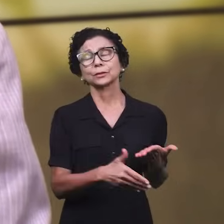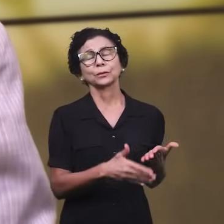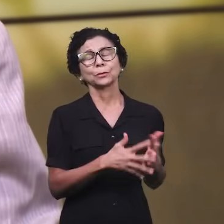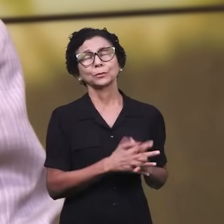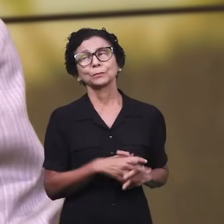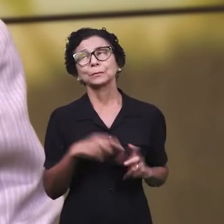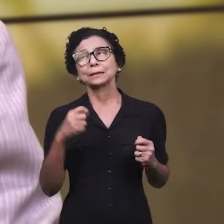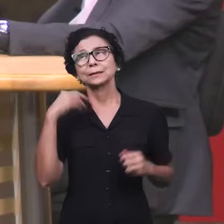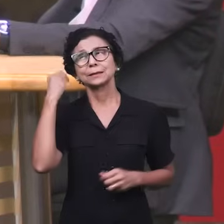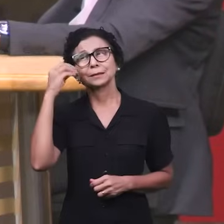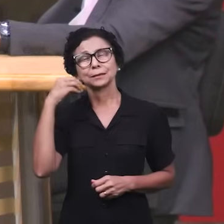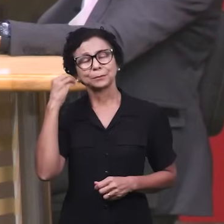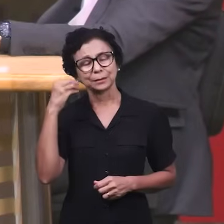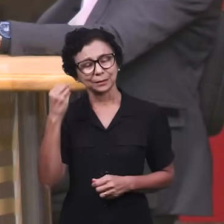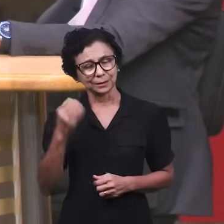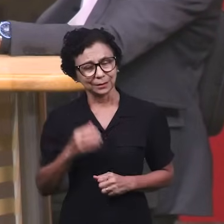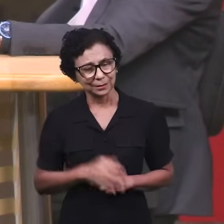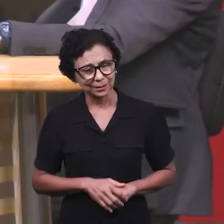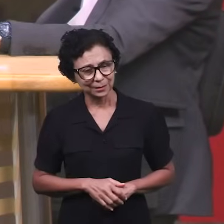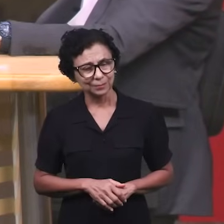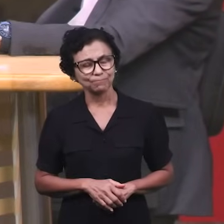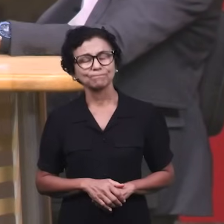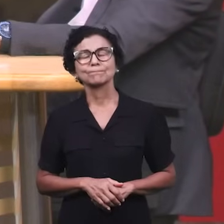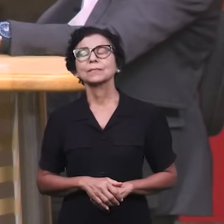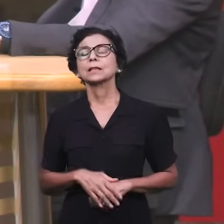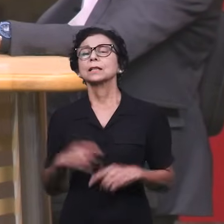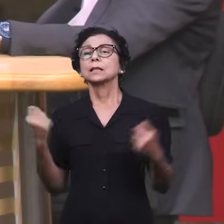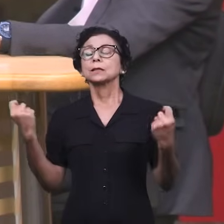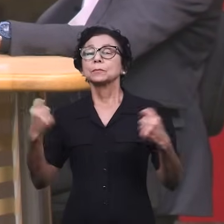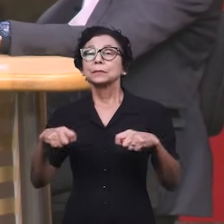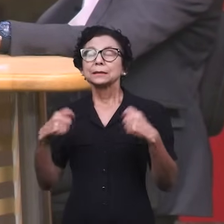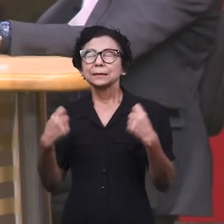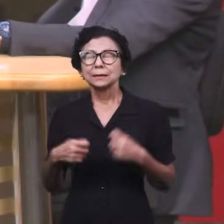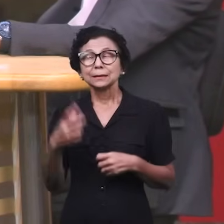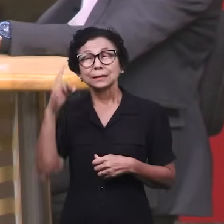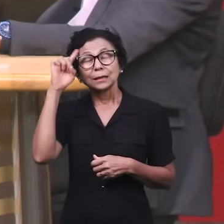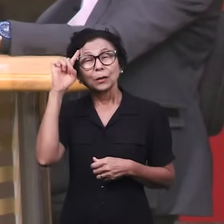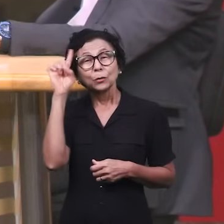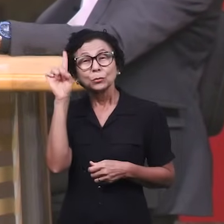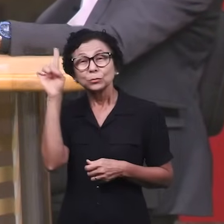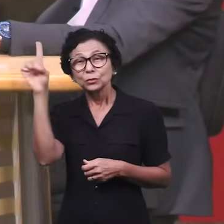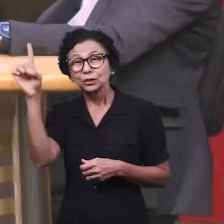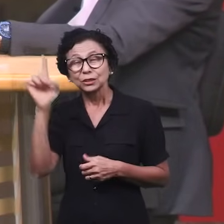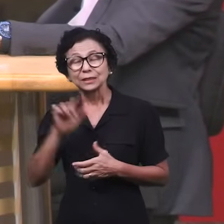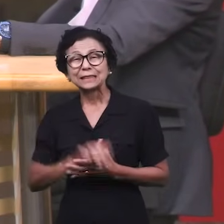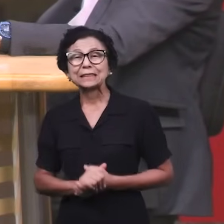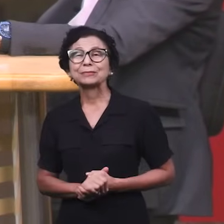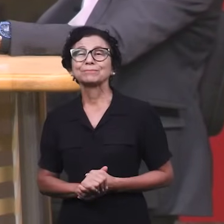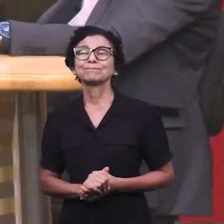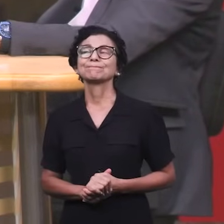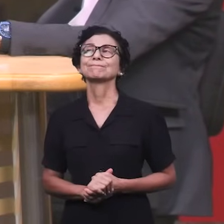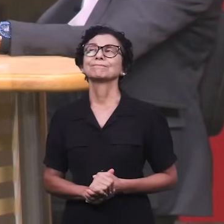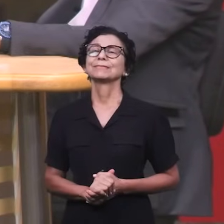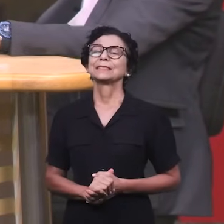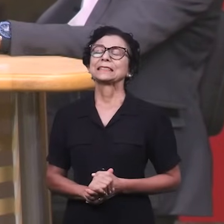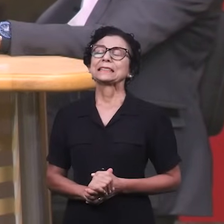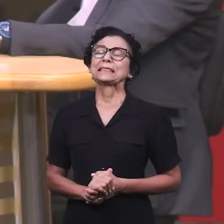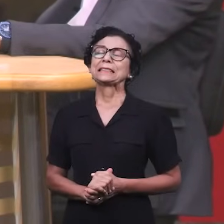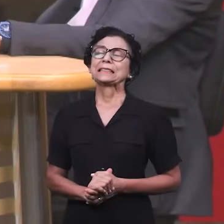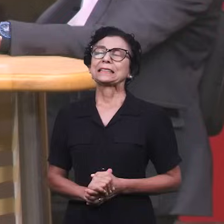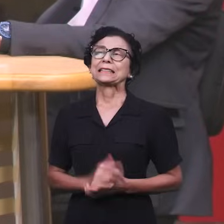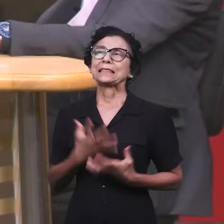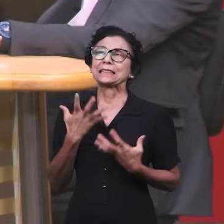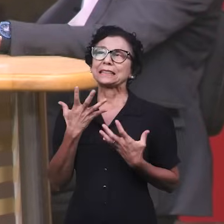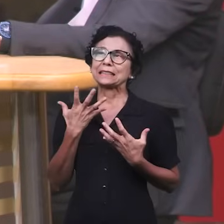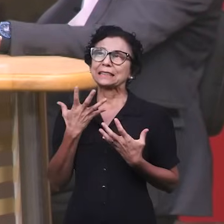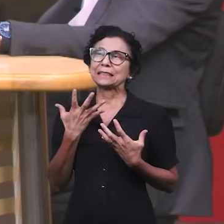Amém ele precisa ter o dia da entrega ele precisa ter o dia em que ele realmente quer não eu quero fazer como meu